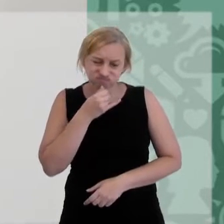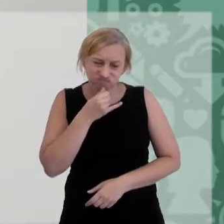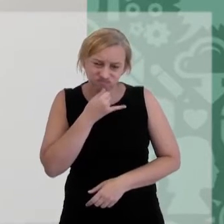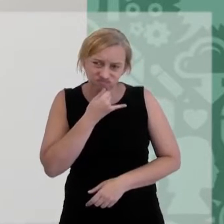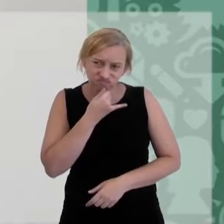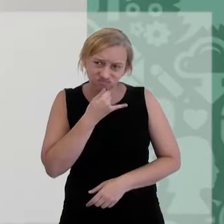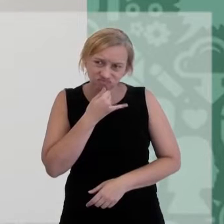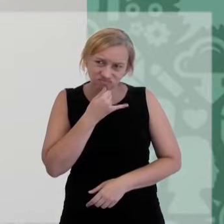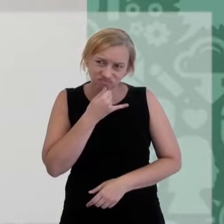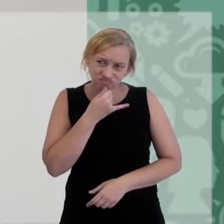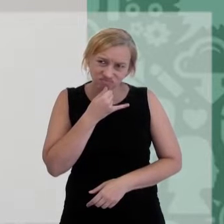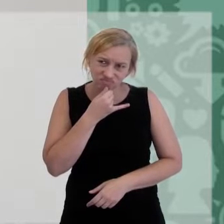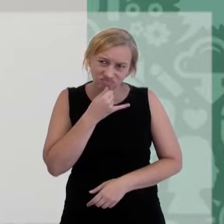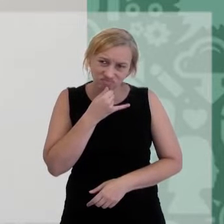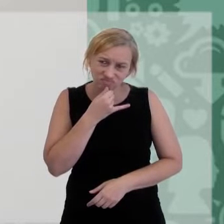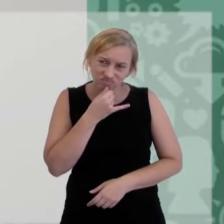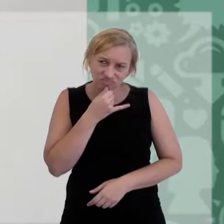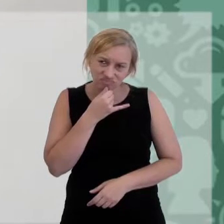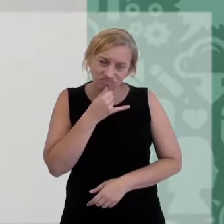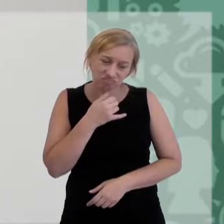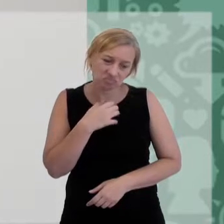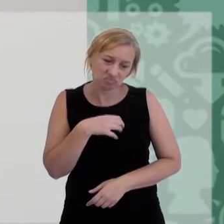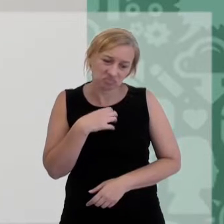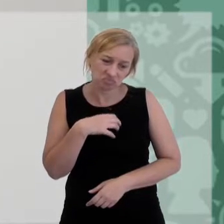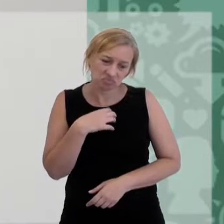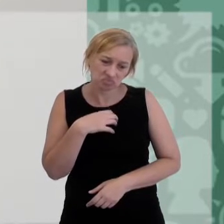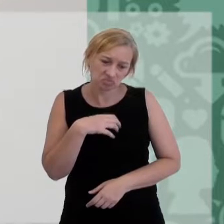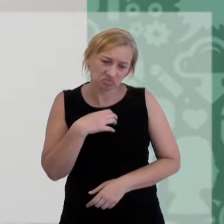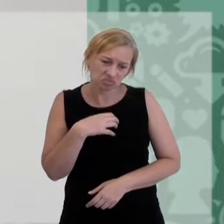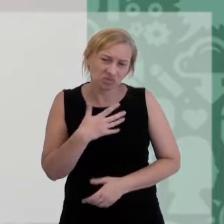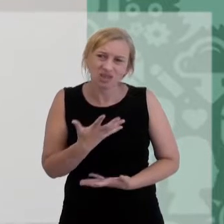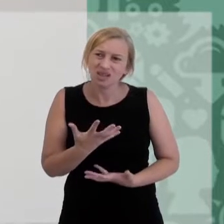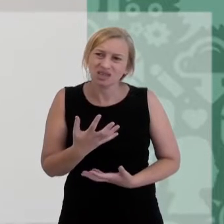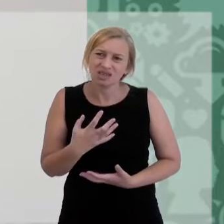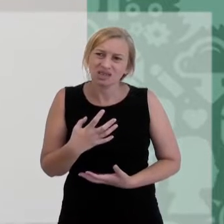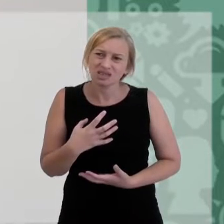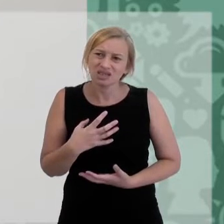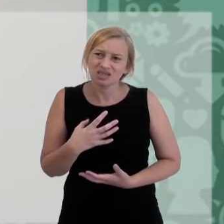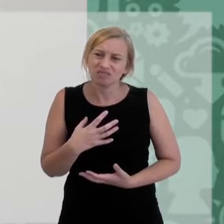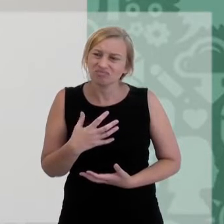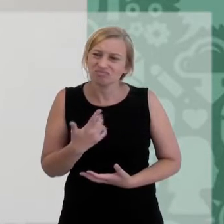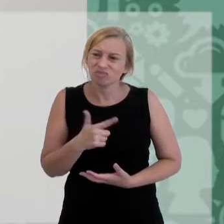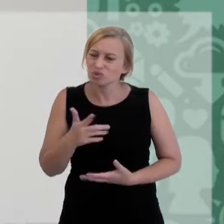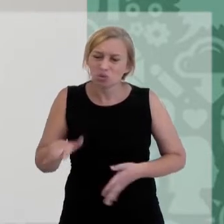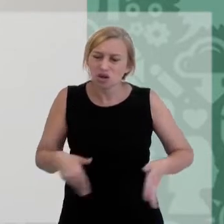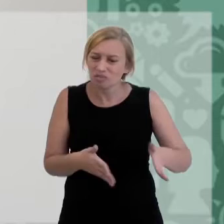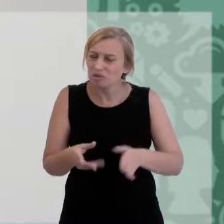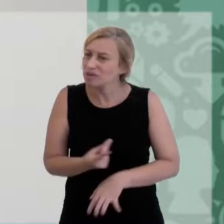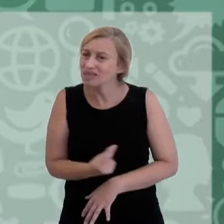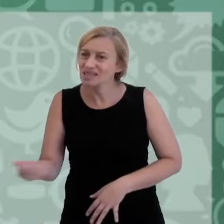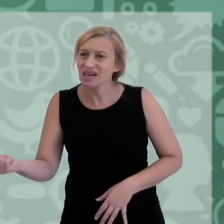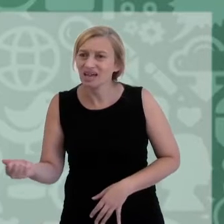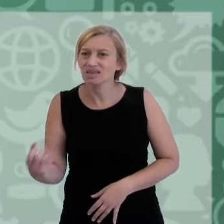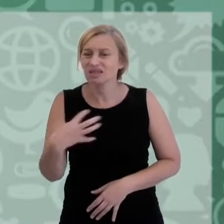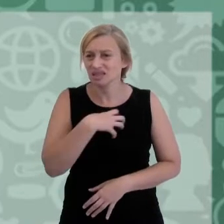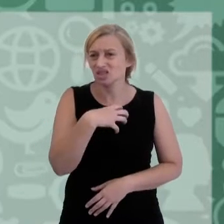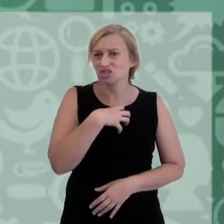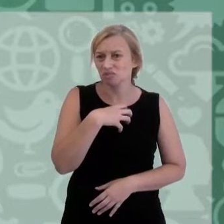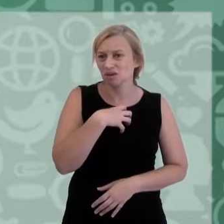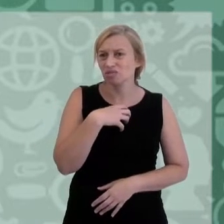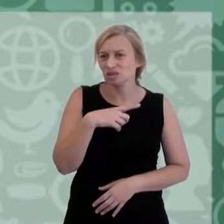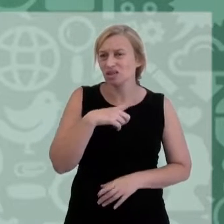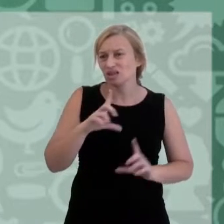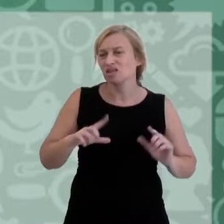angustiado, aquilo vai gerando um adoecimento, a gente vai ficando sem ter saídas, né? Os sentimentos têm essa